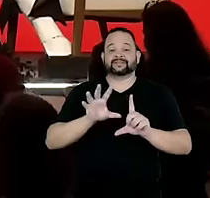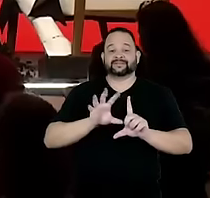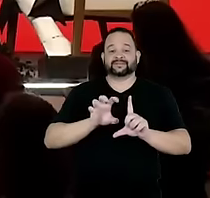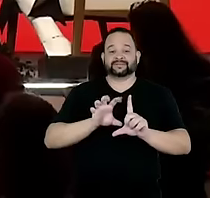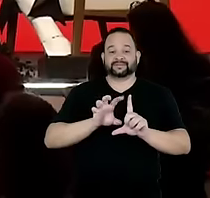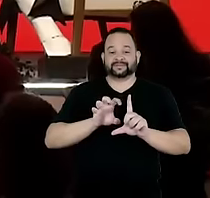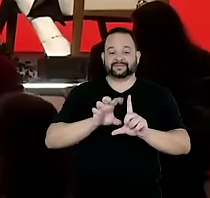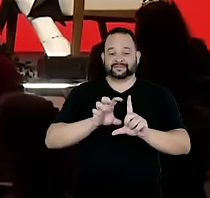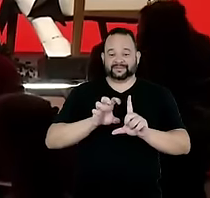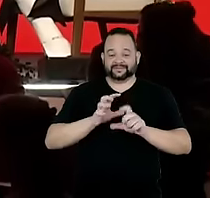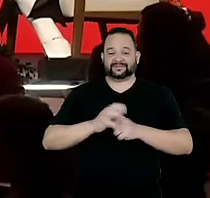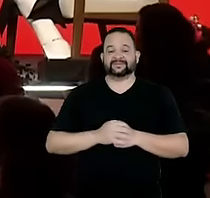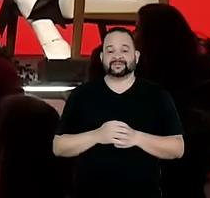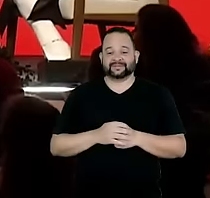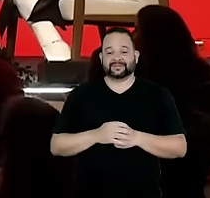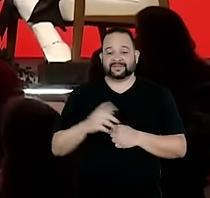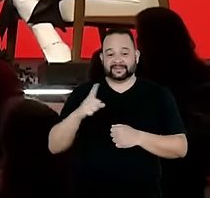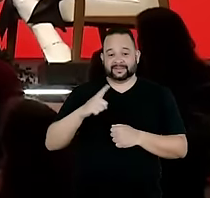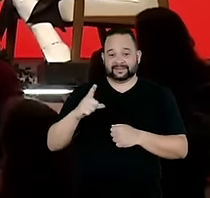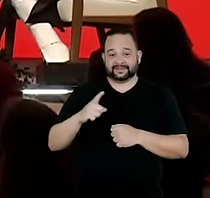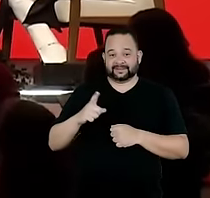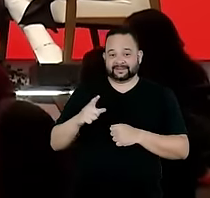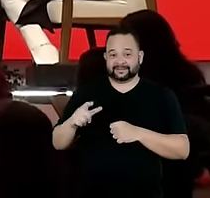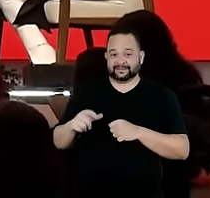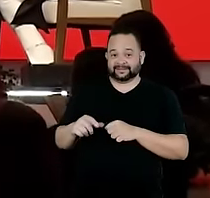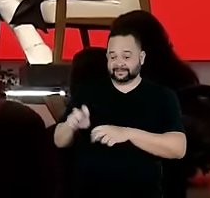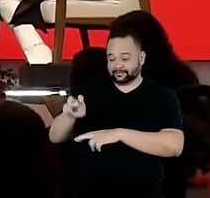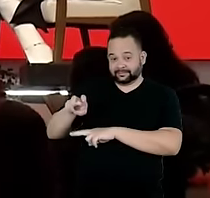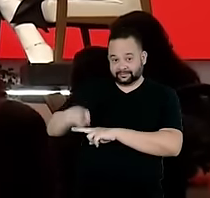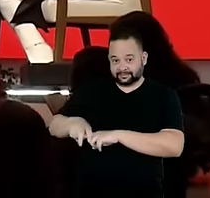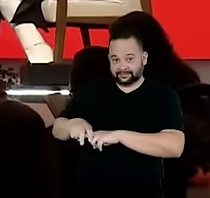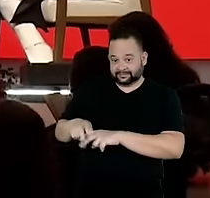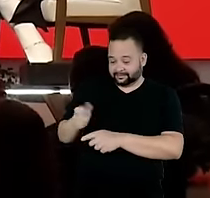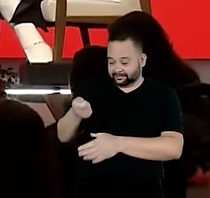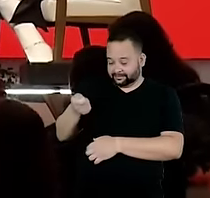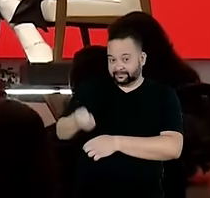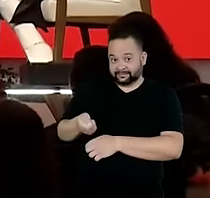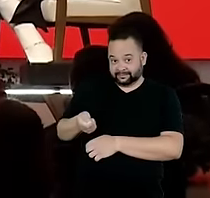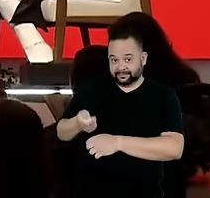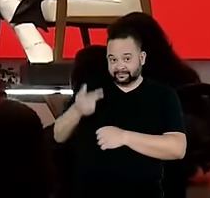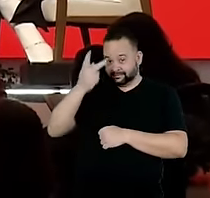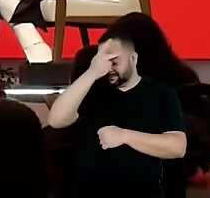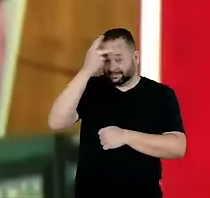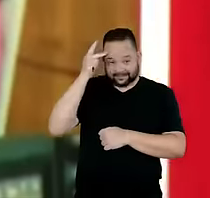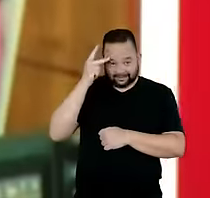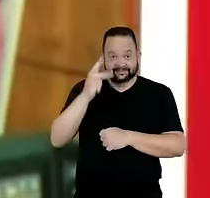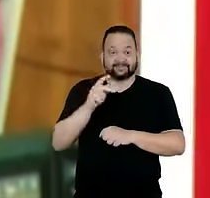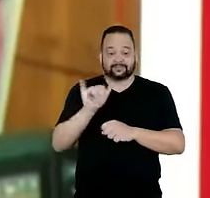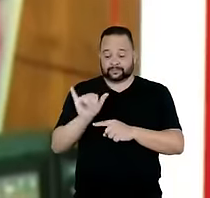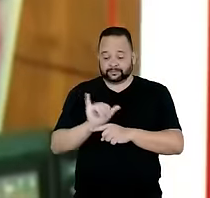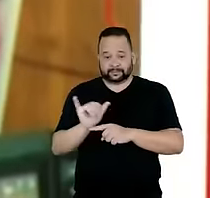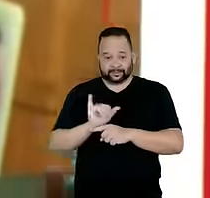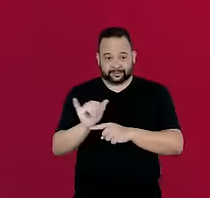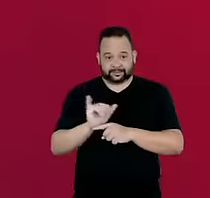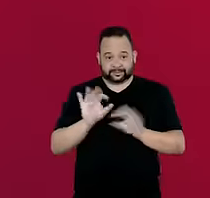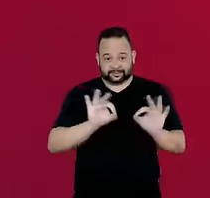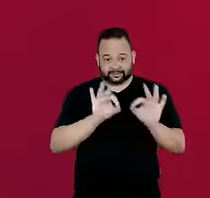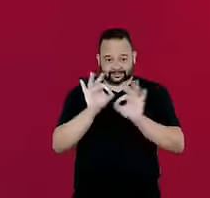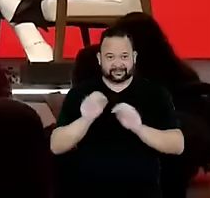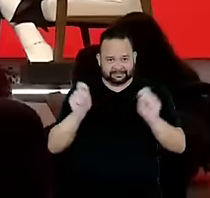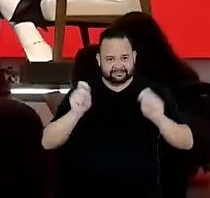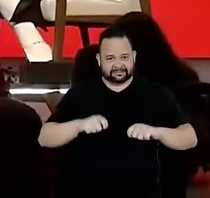na mesa de cada um de vocês e também o q code o k code para quem está nos acompanhando no YouTube mas para começar vou passar a palavra